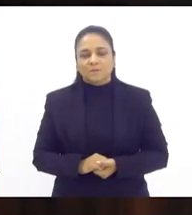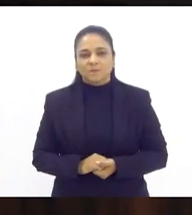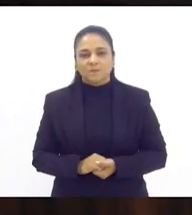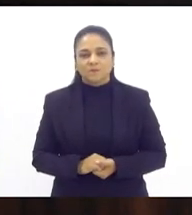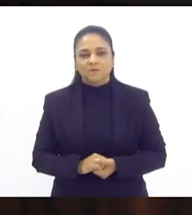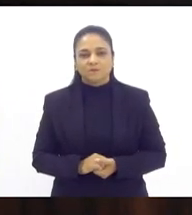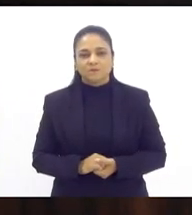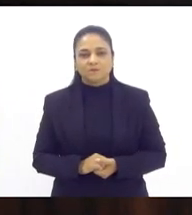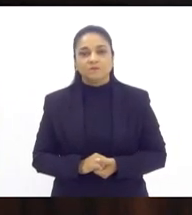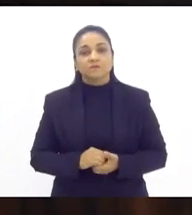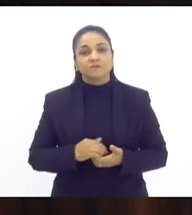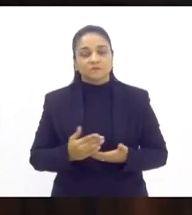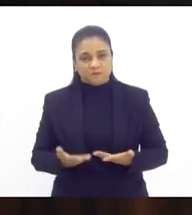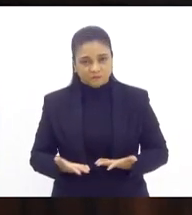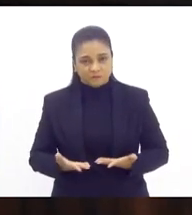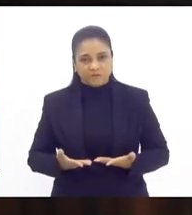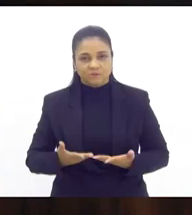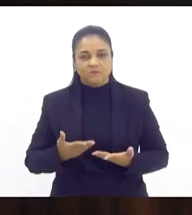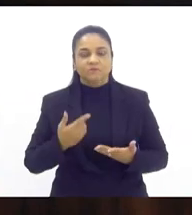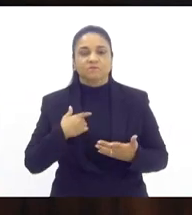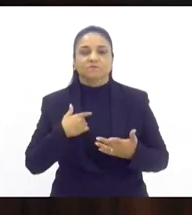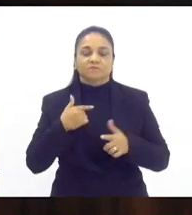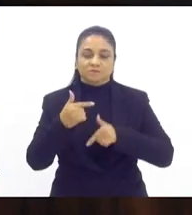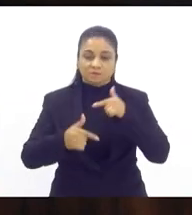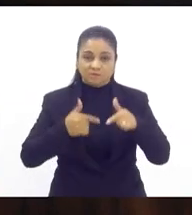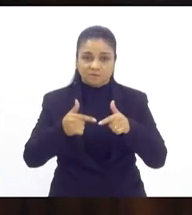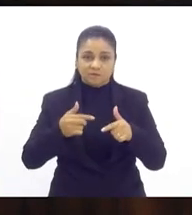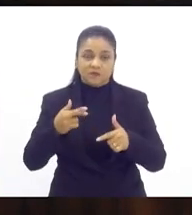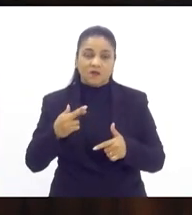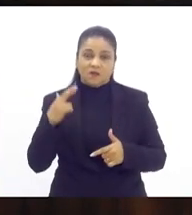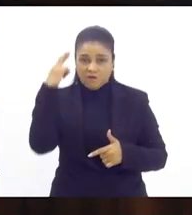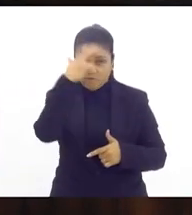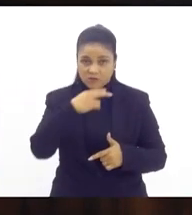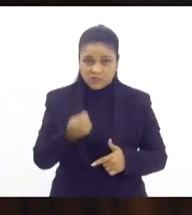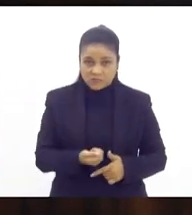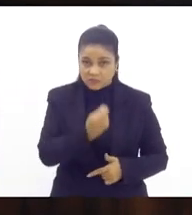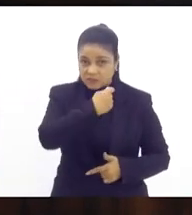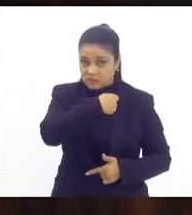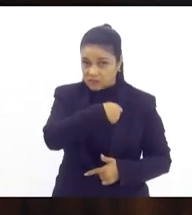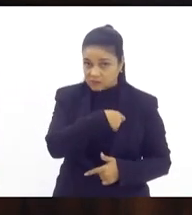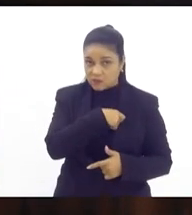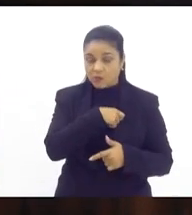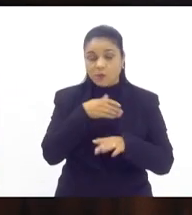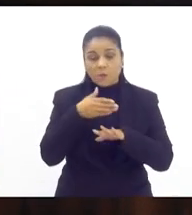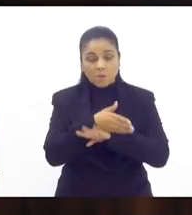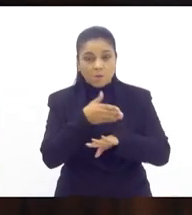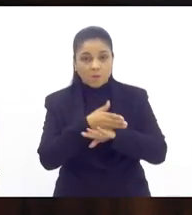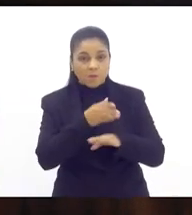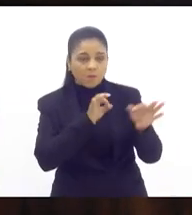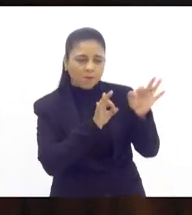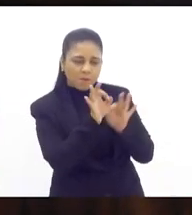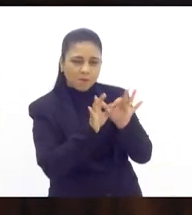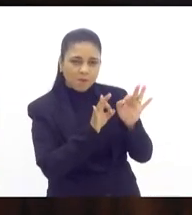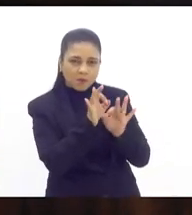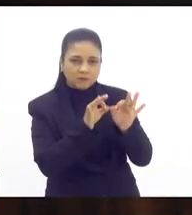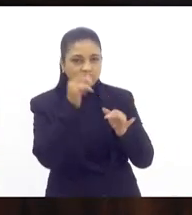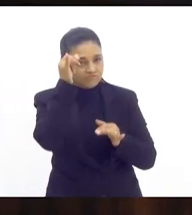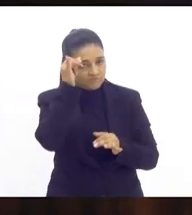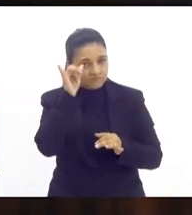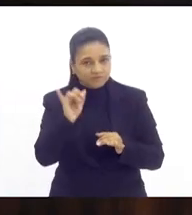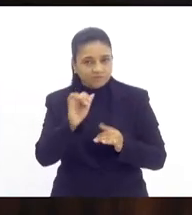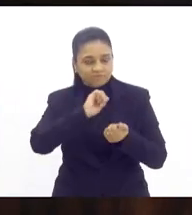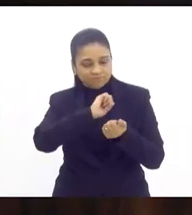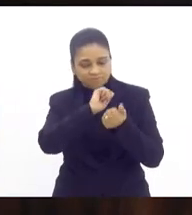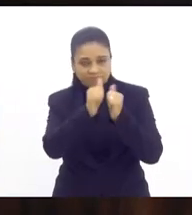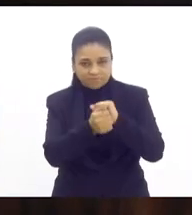então a gente tem a atribuição de fazer a fiscalizações E participar do planejamento de prevenção nos estádio de